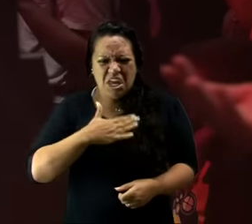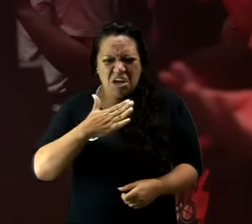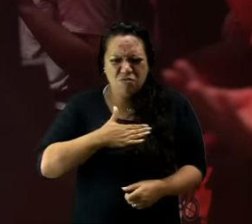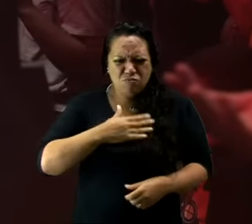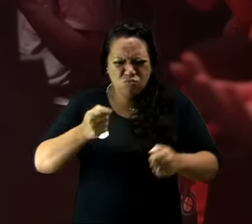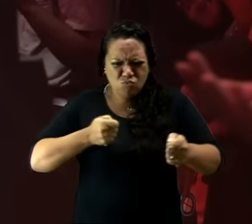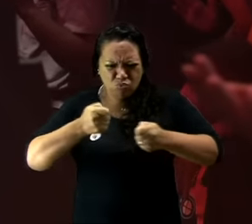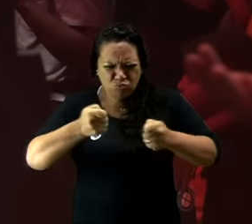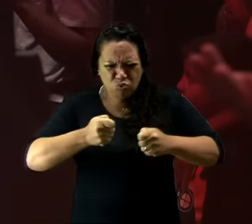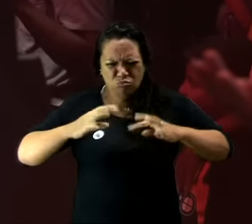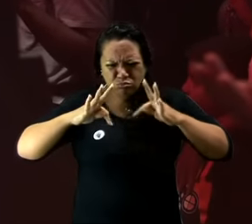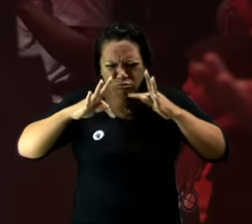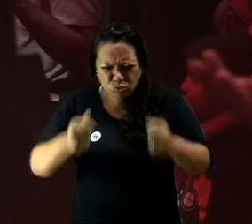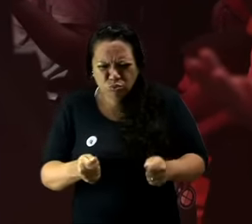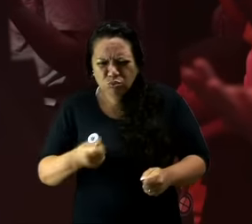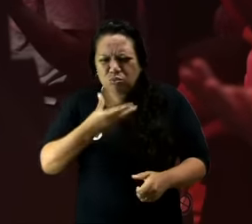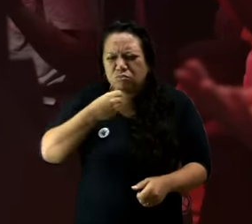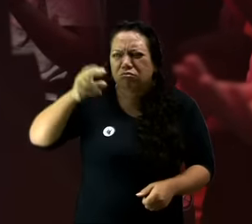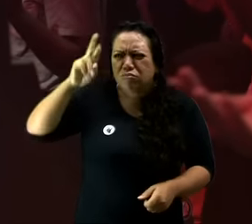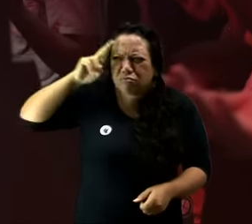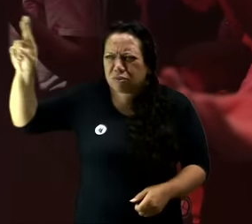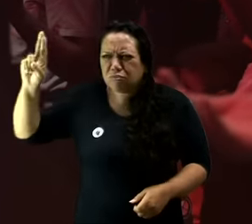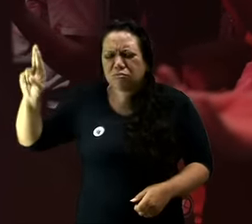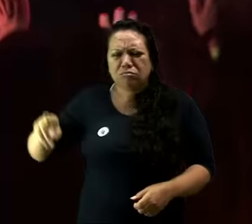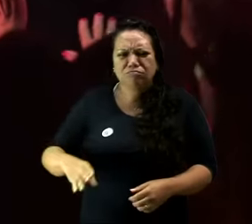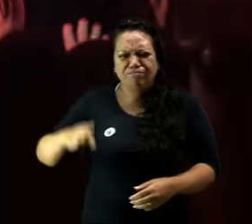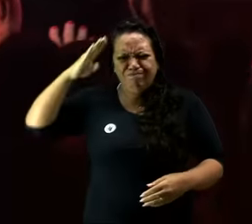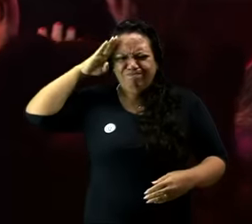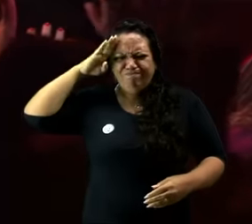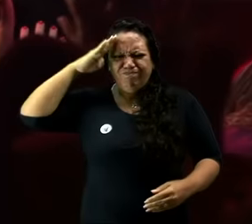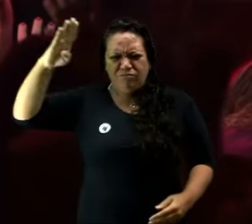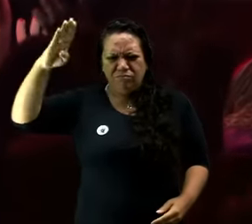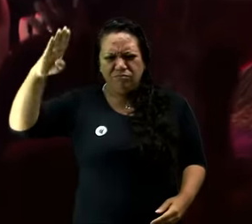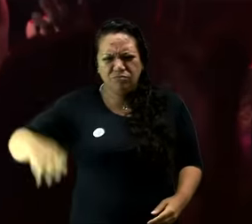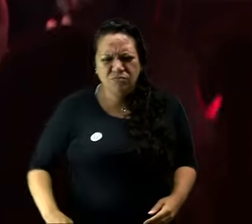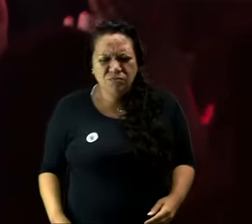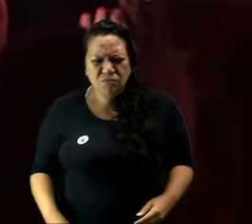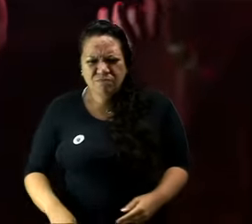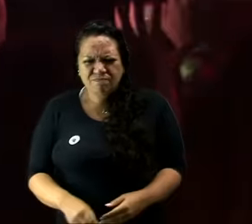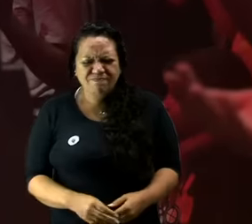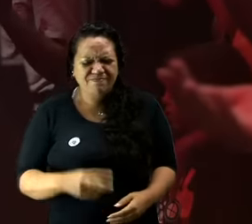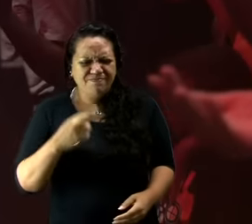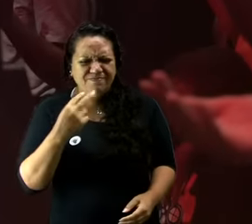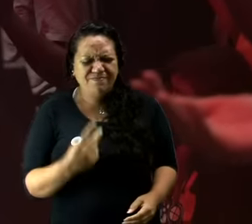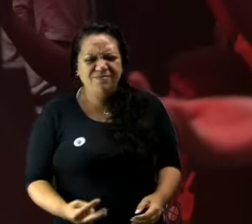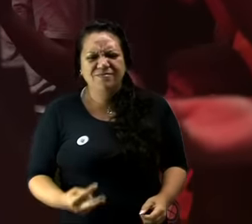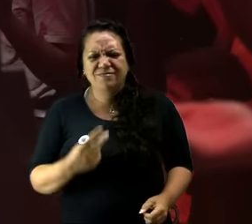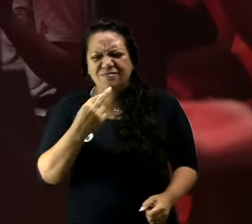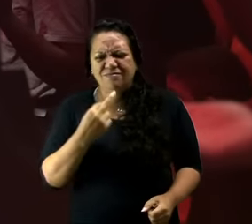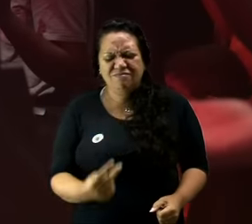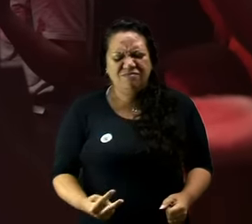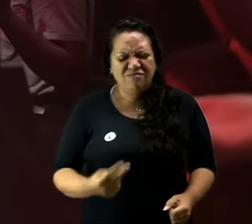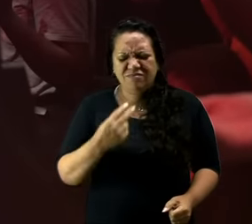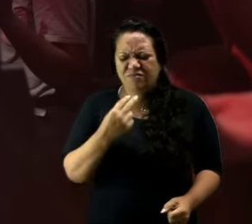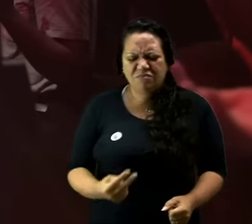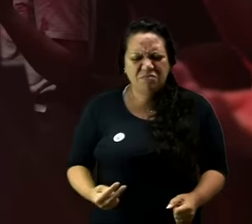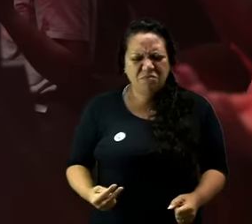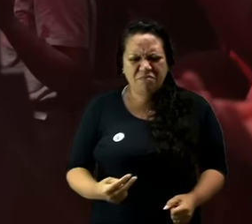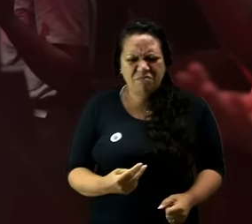eu, o Senhor dos Exércitos. Rebanda, rabanda, rabanda, rabácia, rabanda,